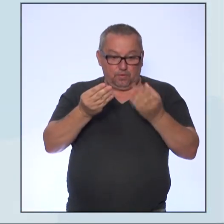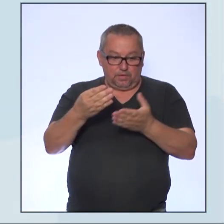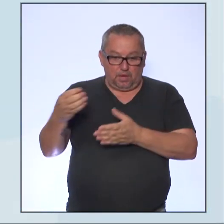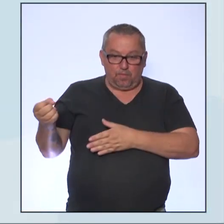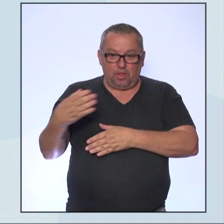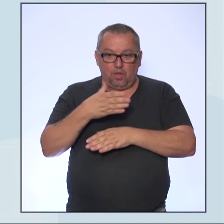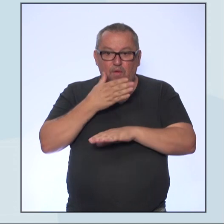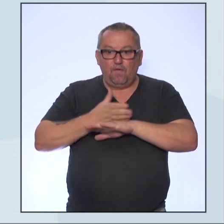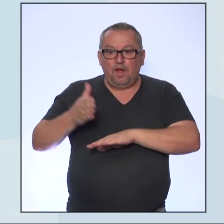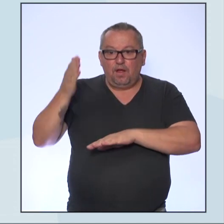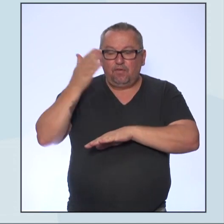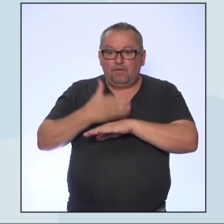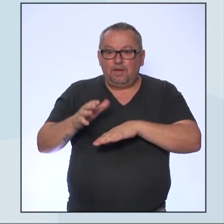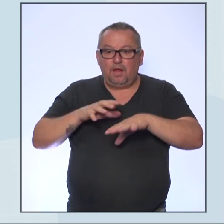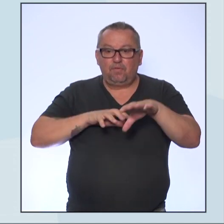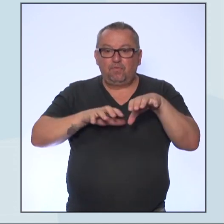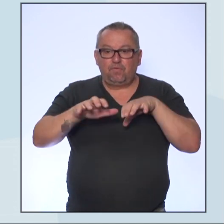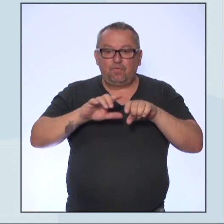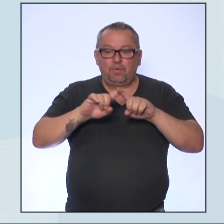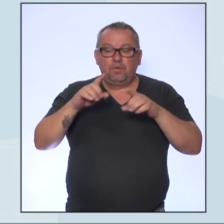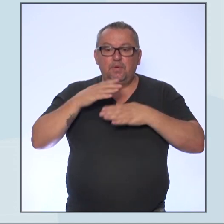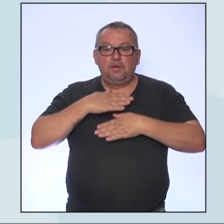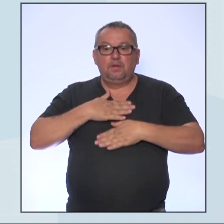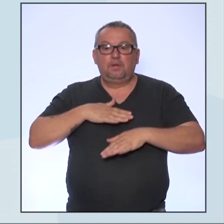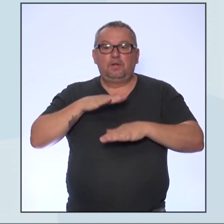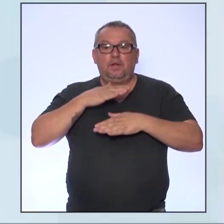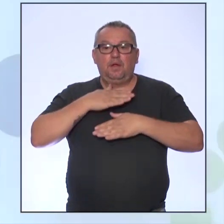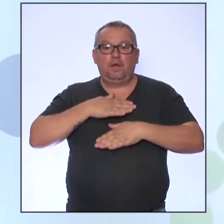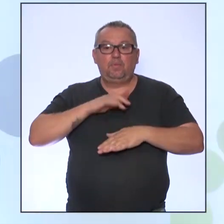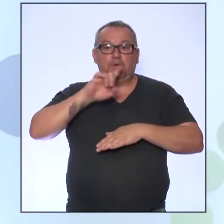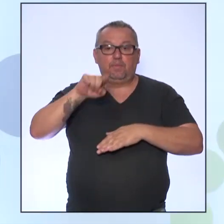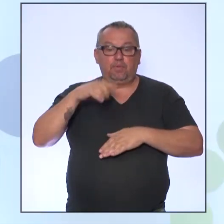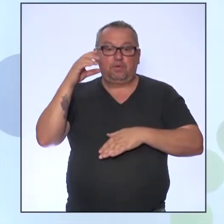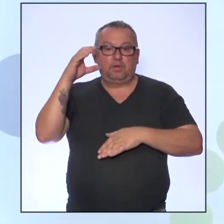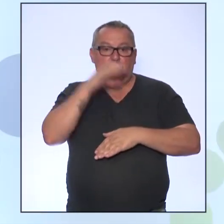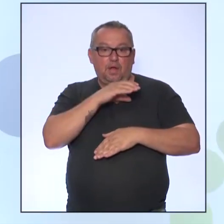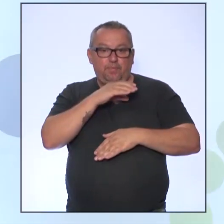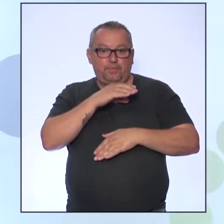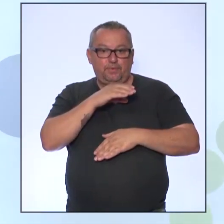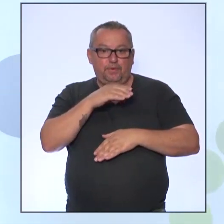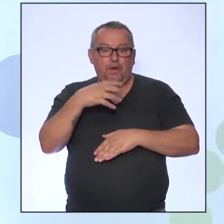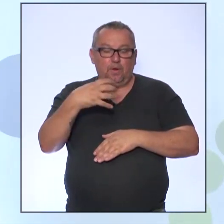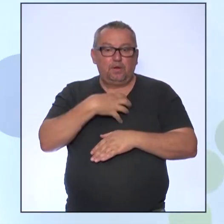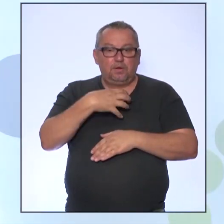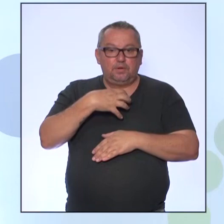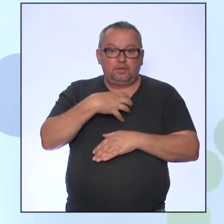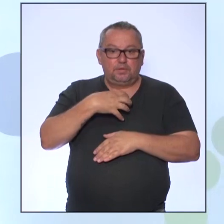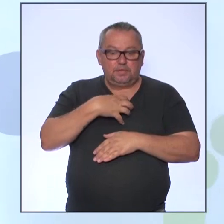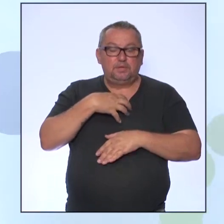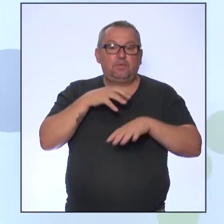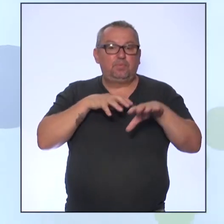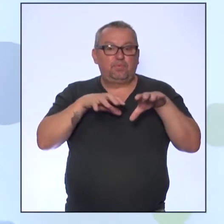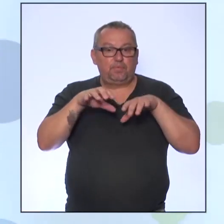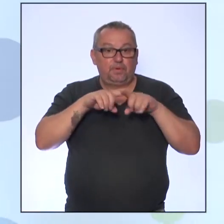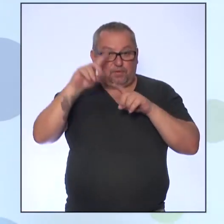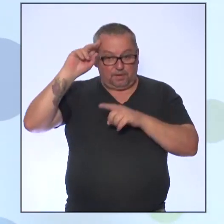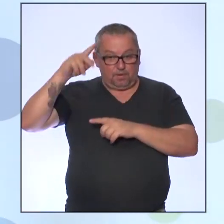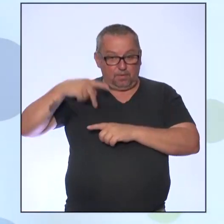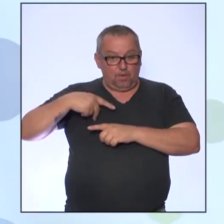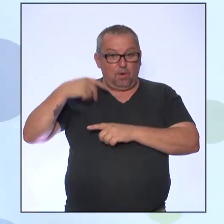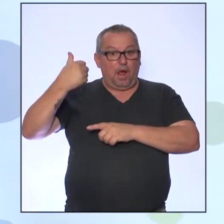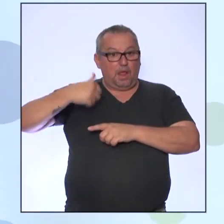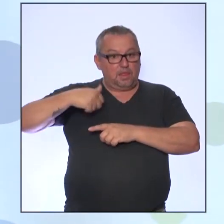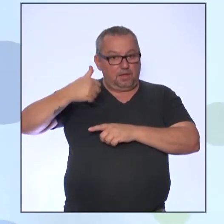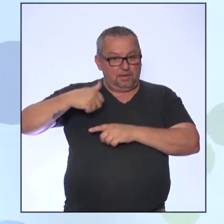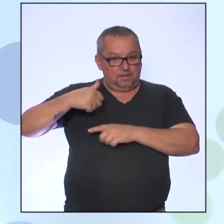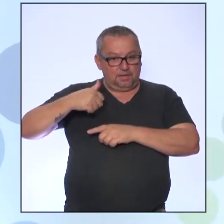eu posso propor fazer um movimento mais devagar e ir acelerando, tá? Então eu quero que vocês sintam o movimento e vocês se analisem dentro dos